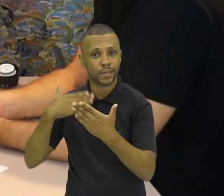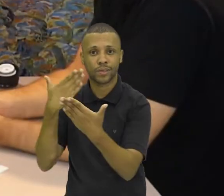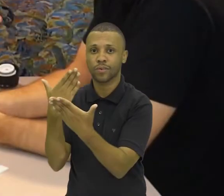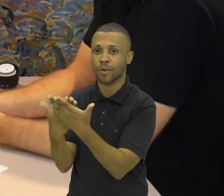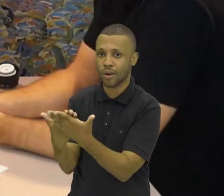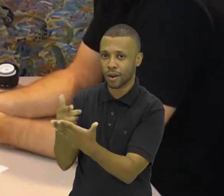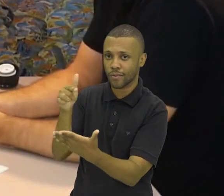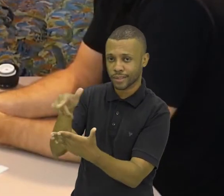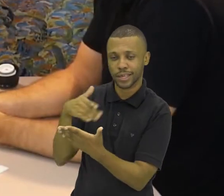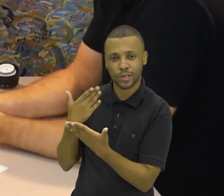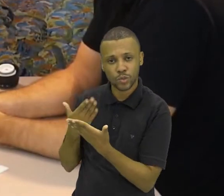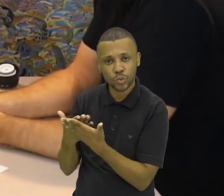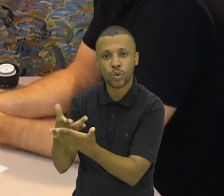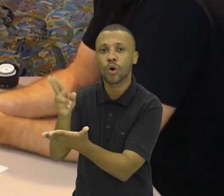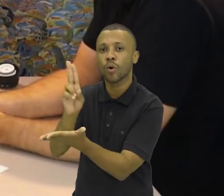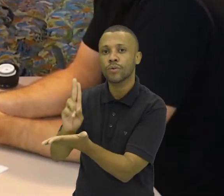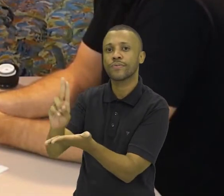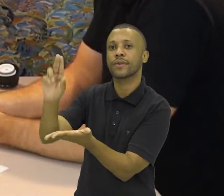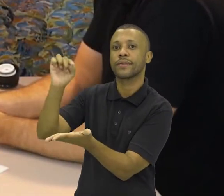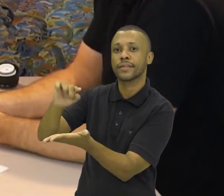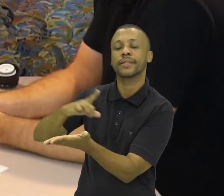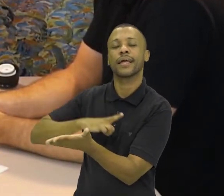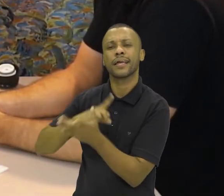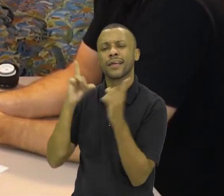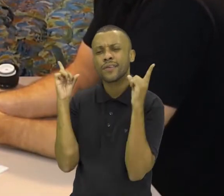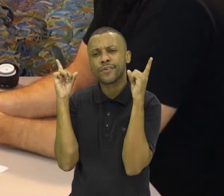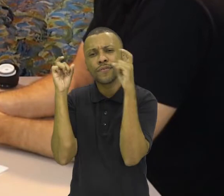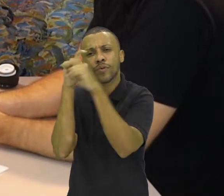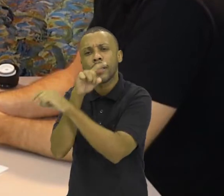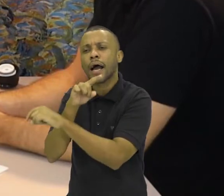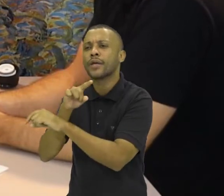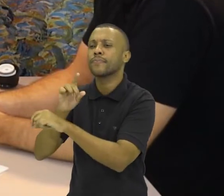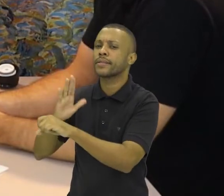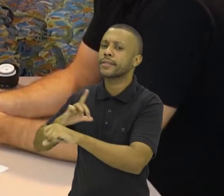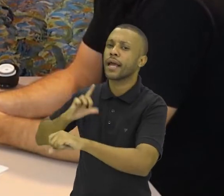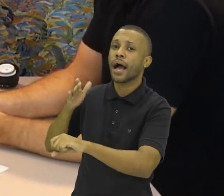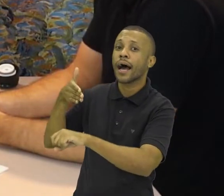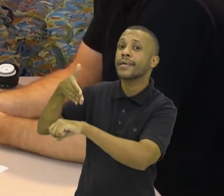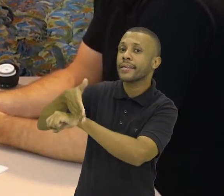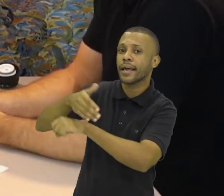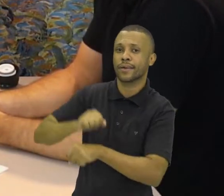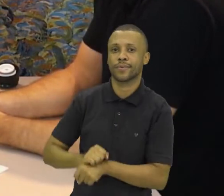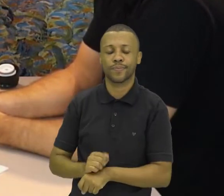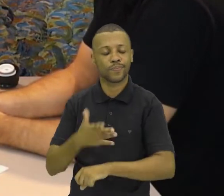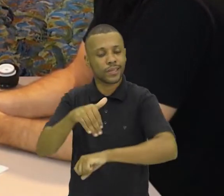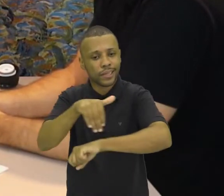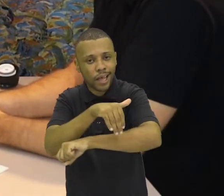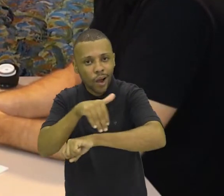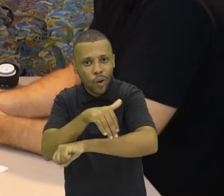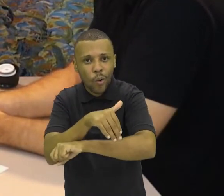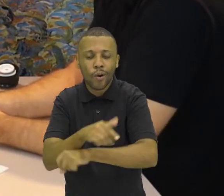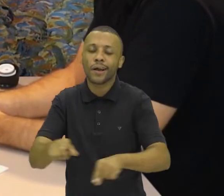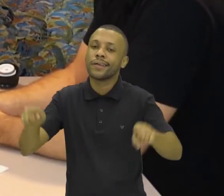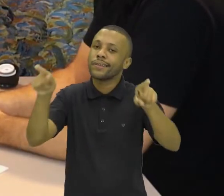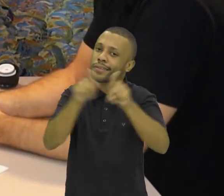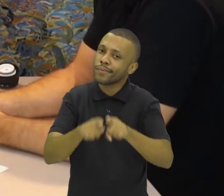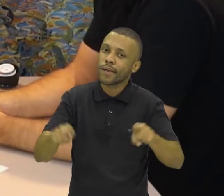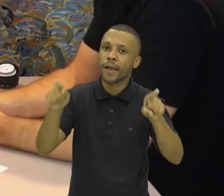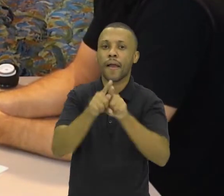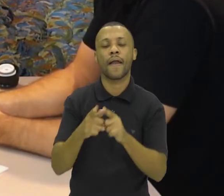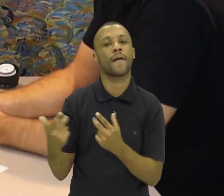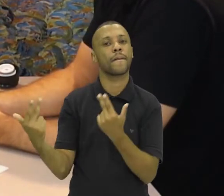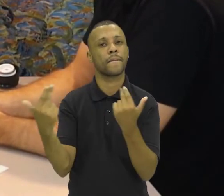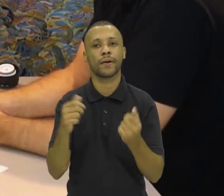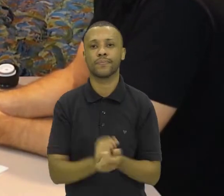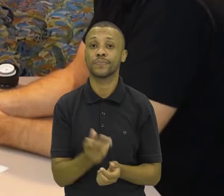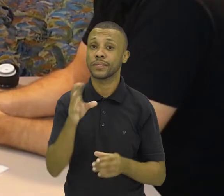escola, você fez universidade e você tem dificuldade de ter acesso. Tá? Na rua, você tem dificuldade de ter